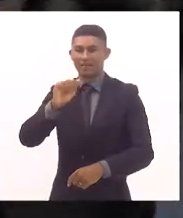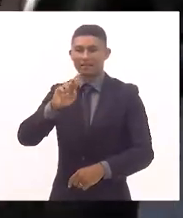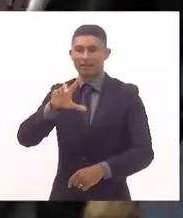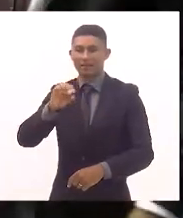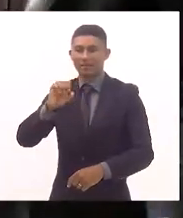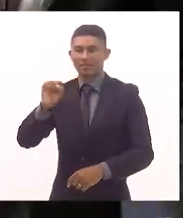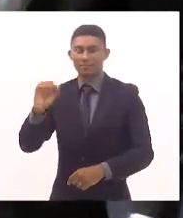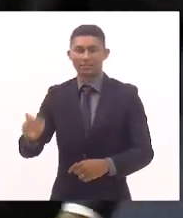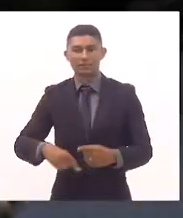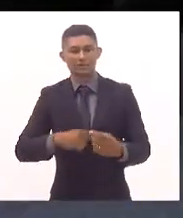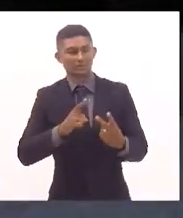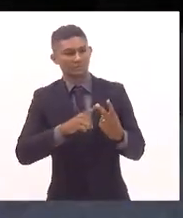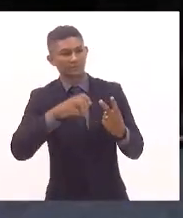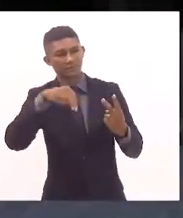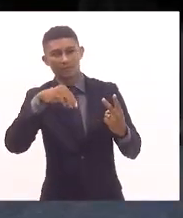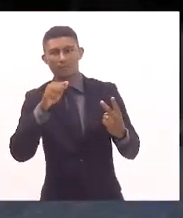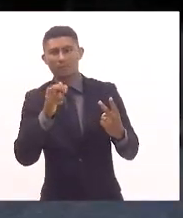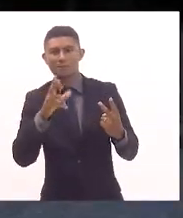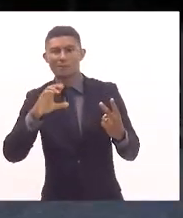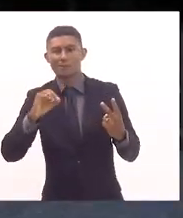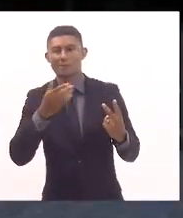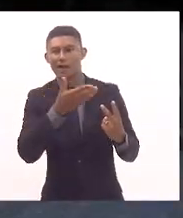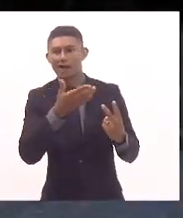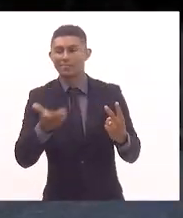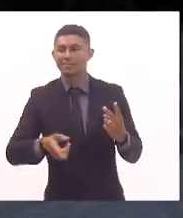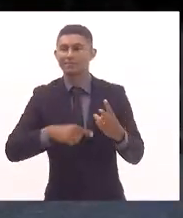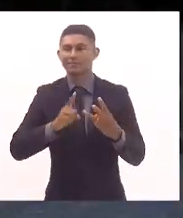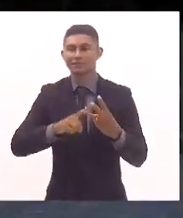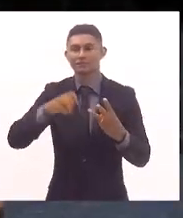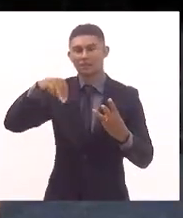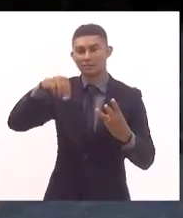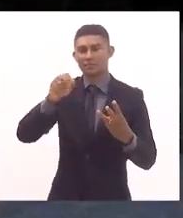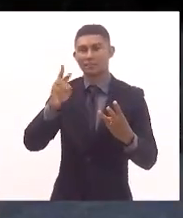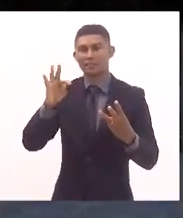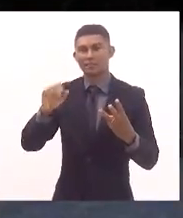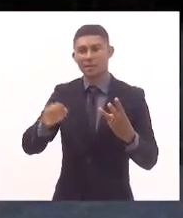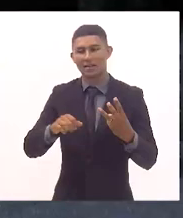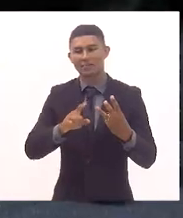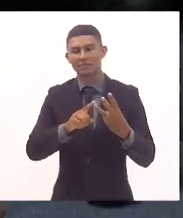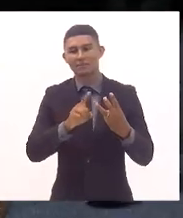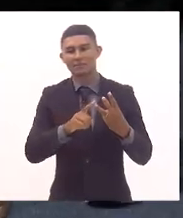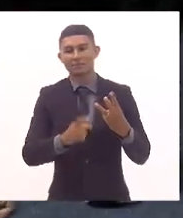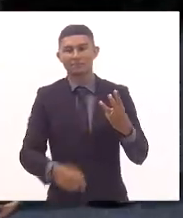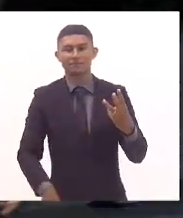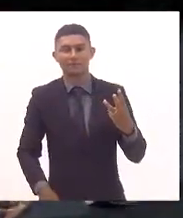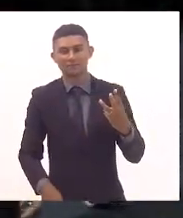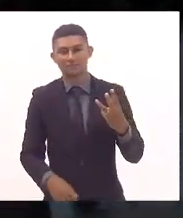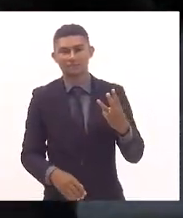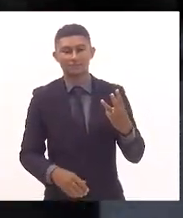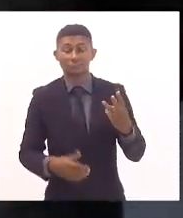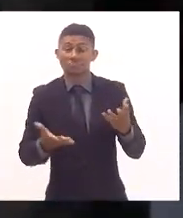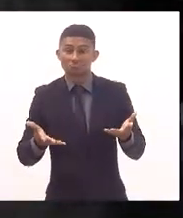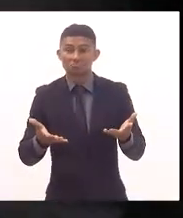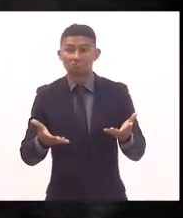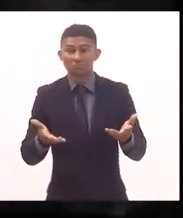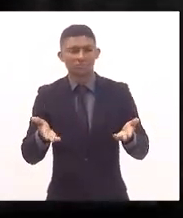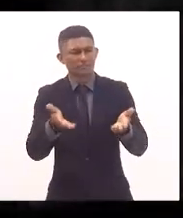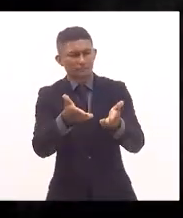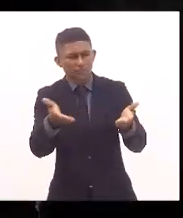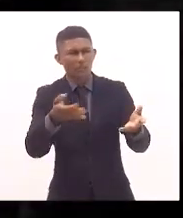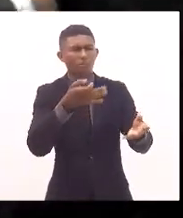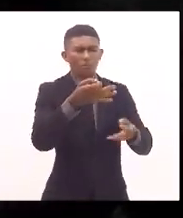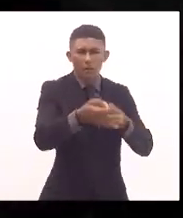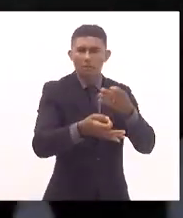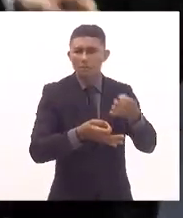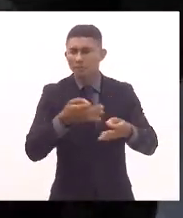deputado Márcio Gualberto, da querida deputada Marta Rocha. Obrigado, meu irmão. Todos aqueles que deram parecer,